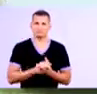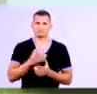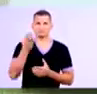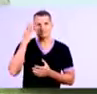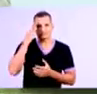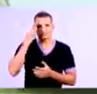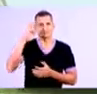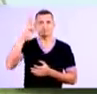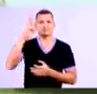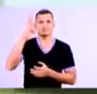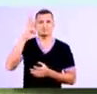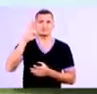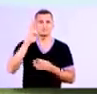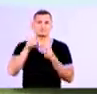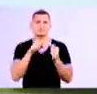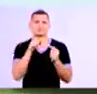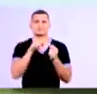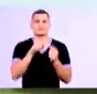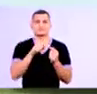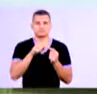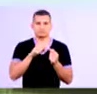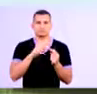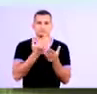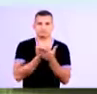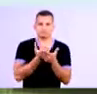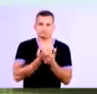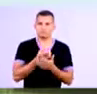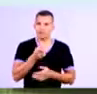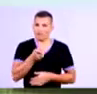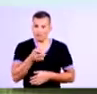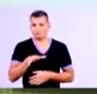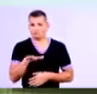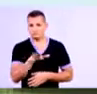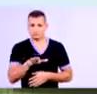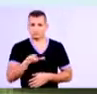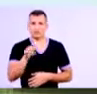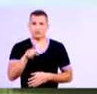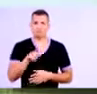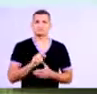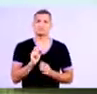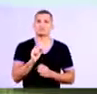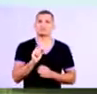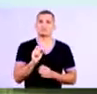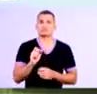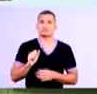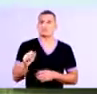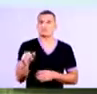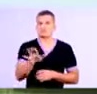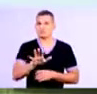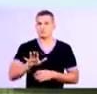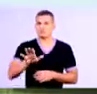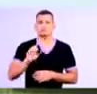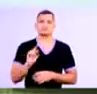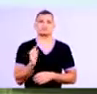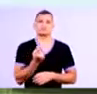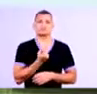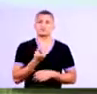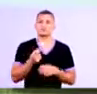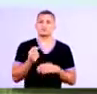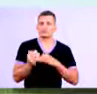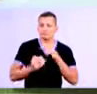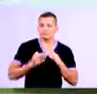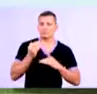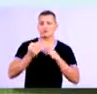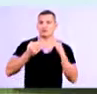principal objetivo de se estudar essa área é poder fazer com que as interfaces que nós usamos, nós